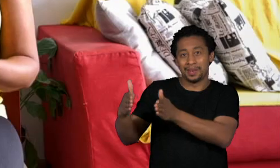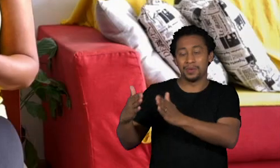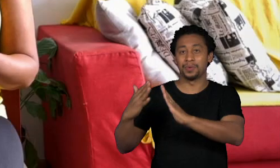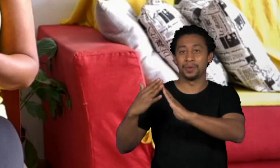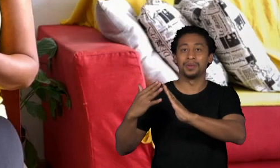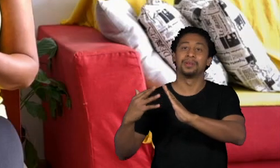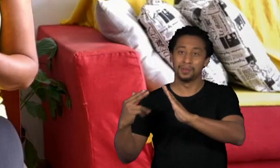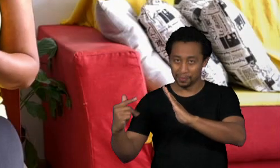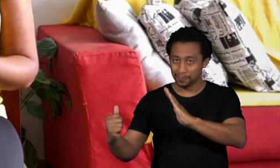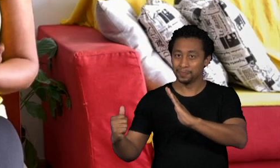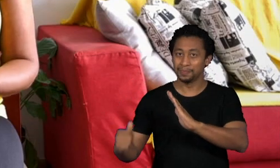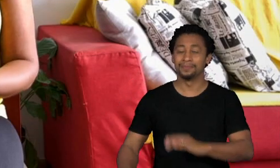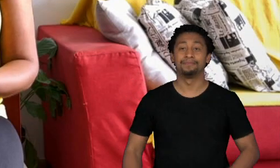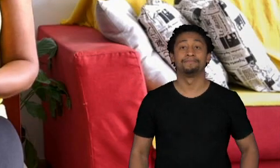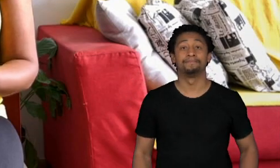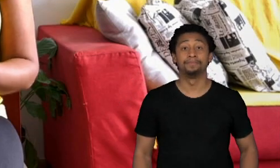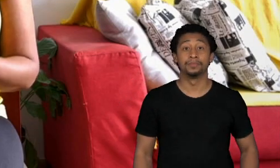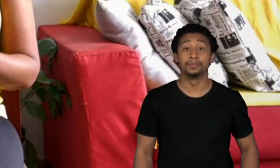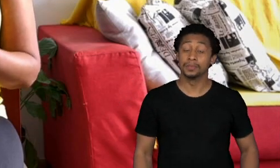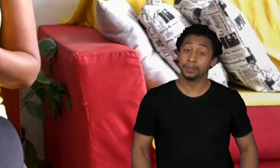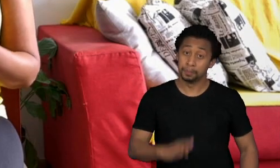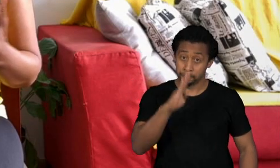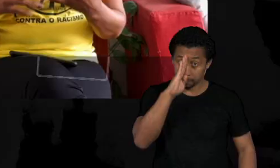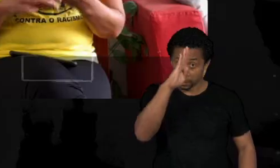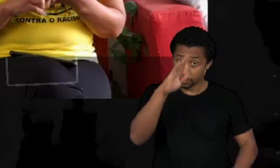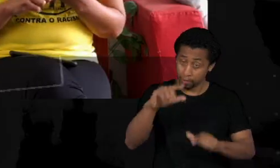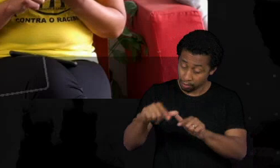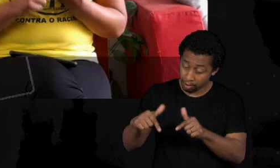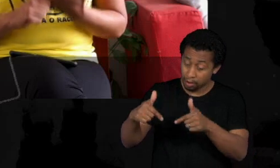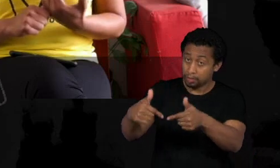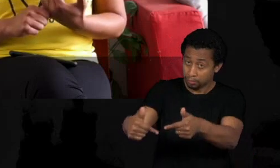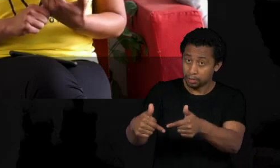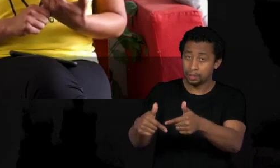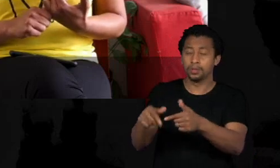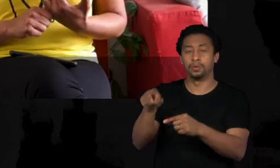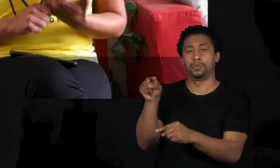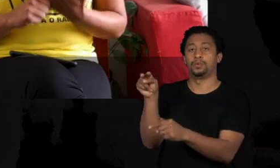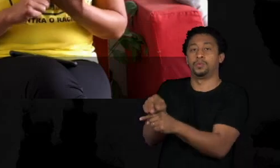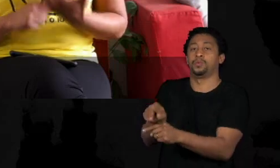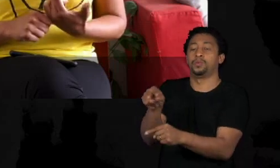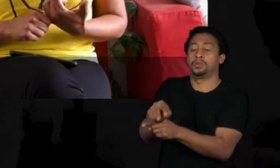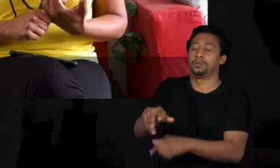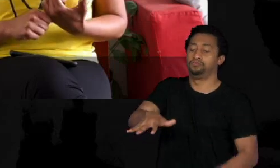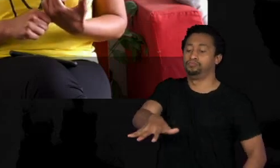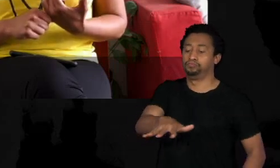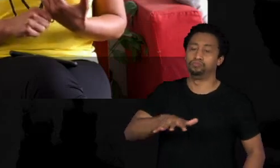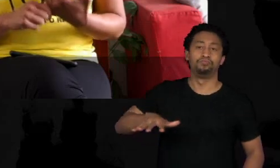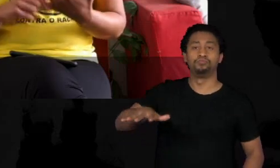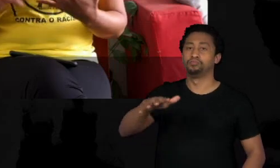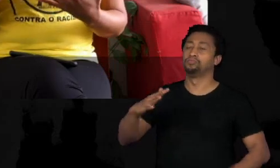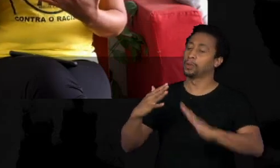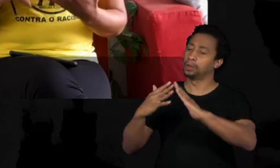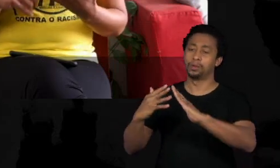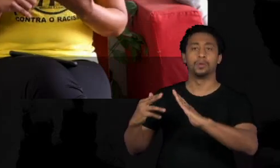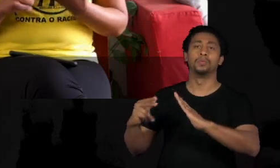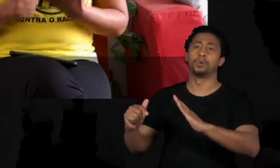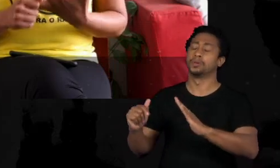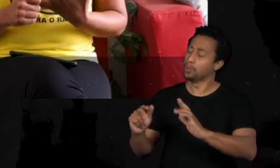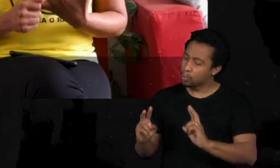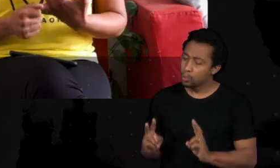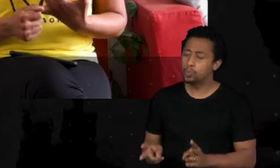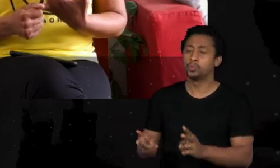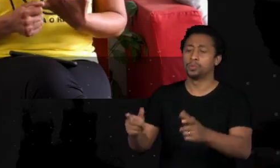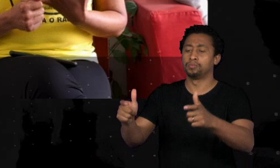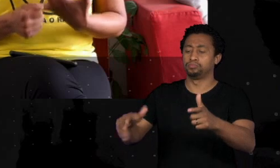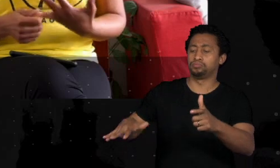A nossa principal demanda é preservar o sítio no território, preservar